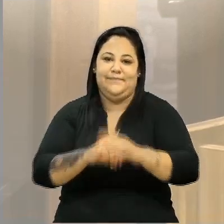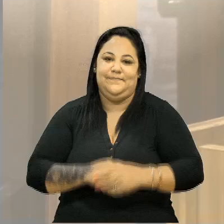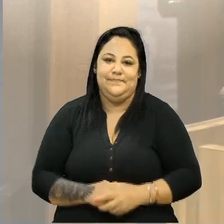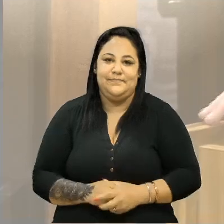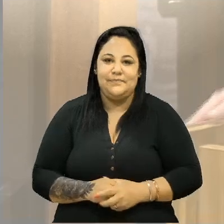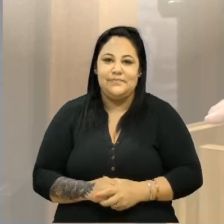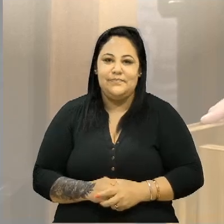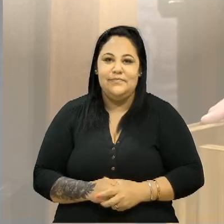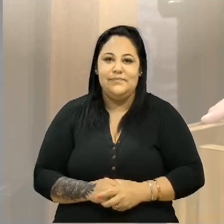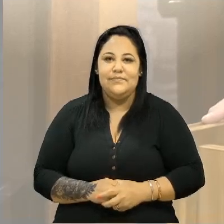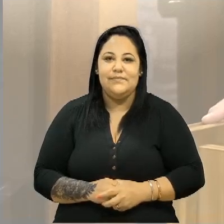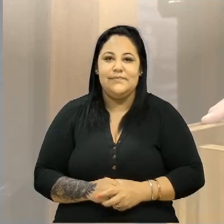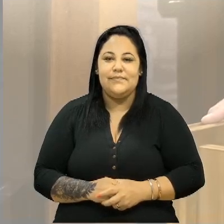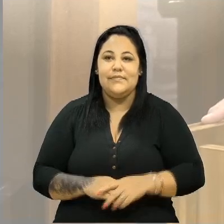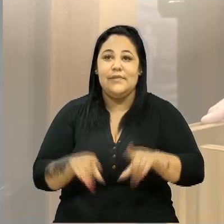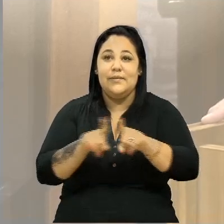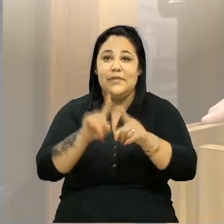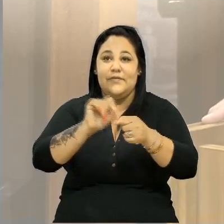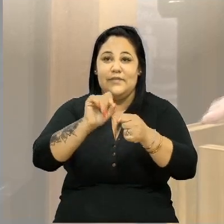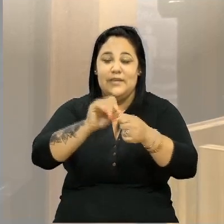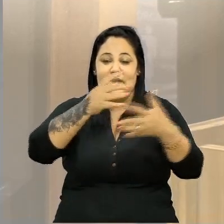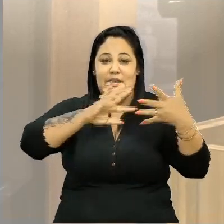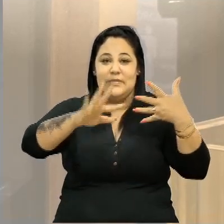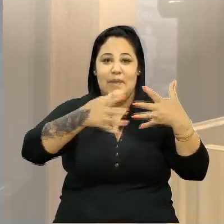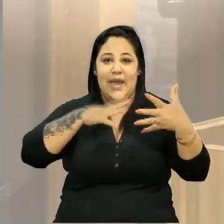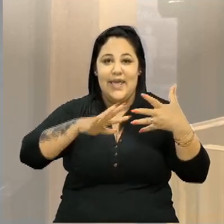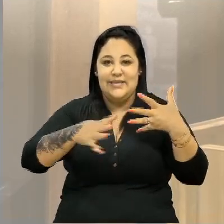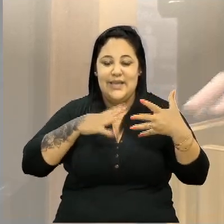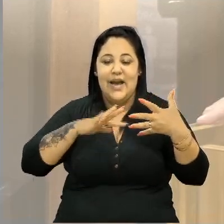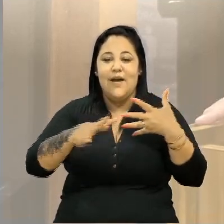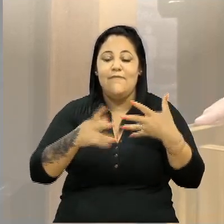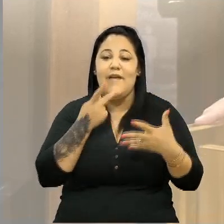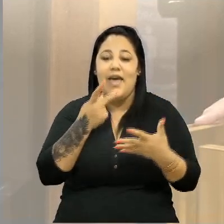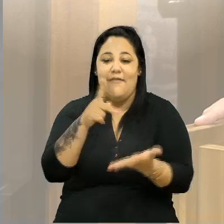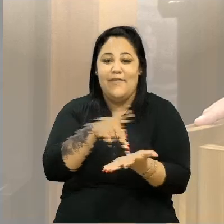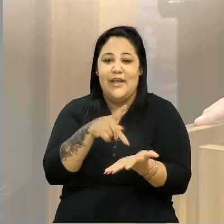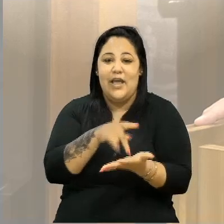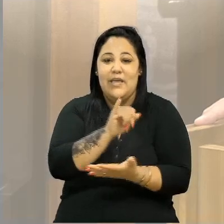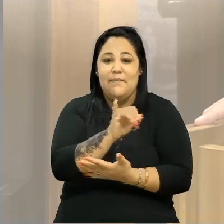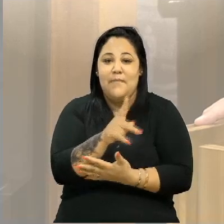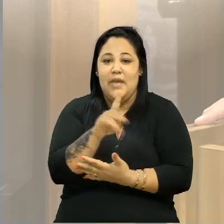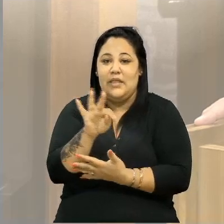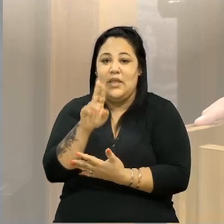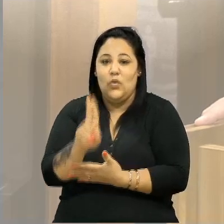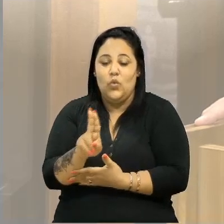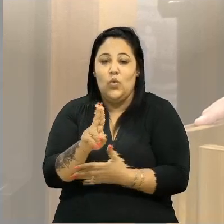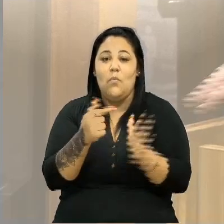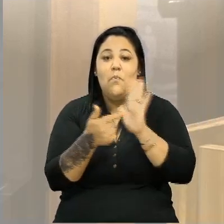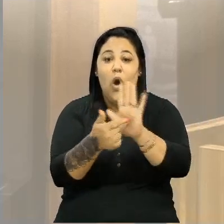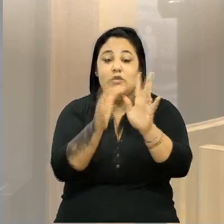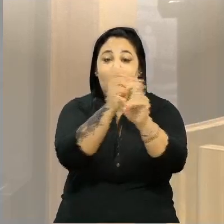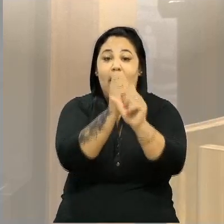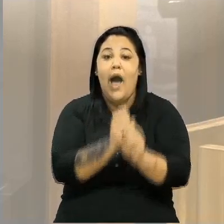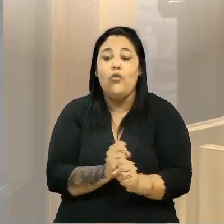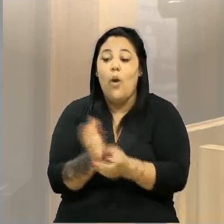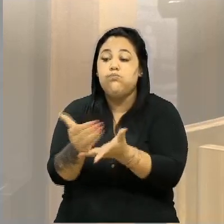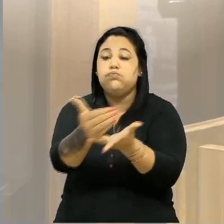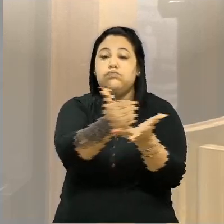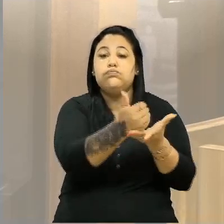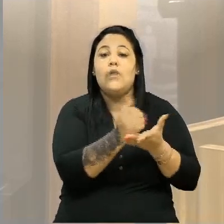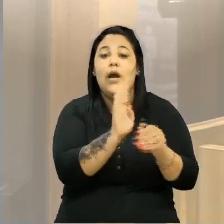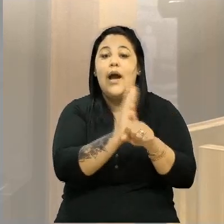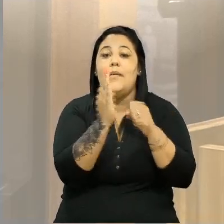Também fiz a lei de transparência no IPTU, que mostra como é que é feito o cálculo, mostra a arrecadação por bairros, tudo que o